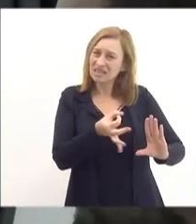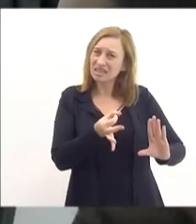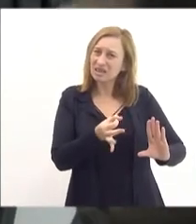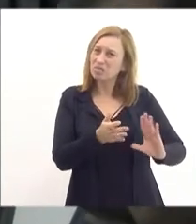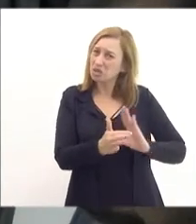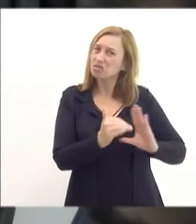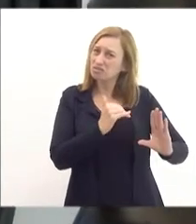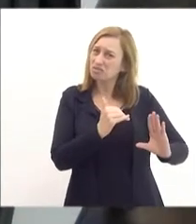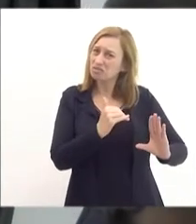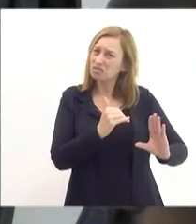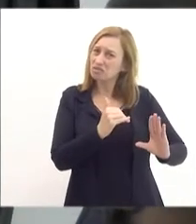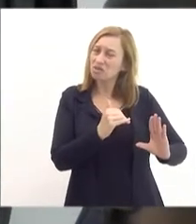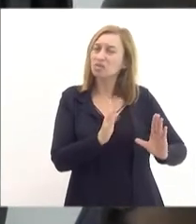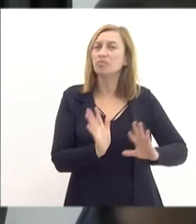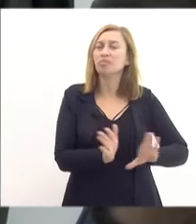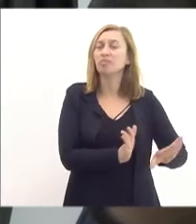veio.